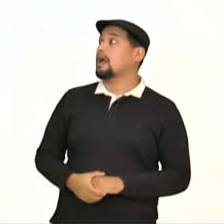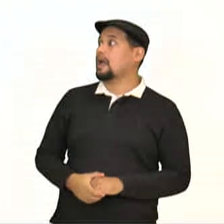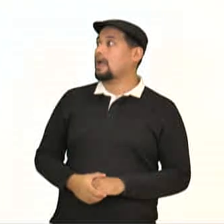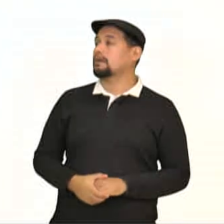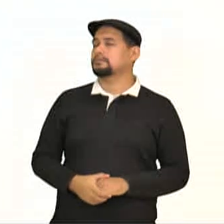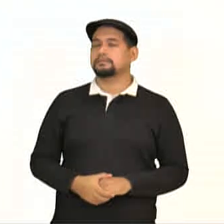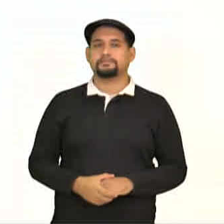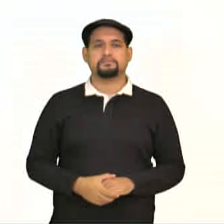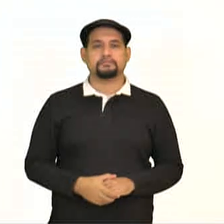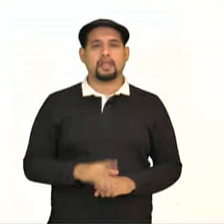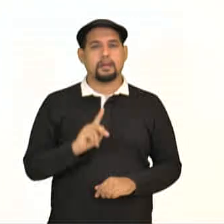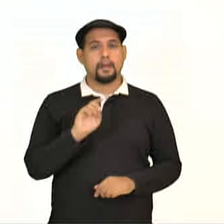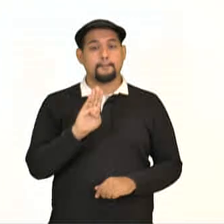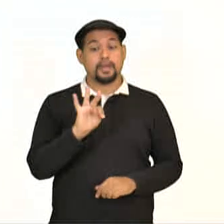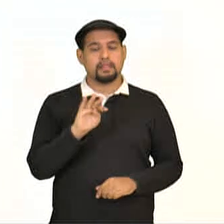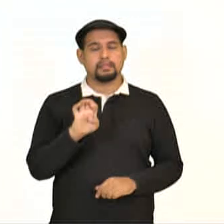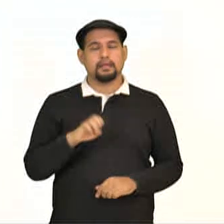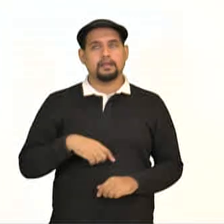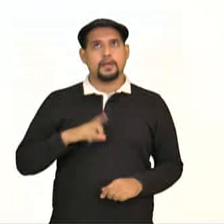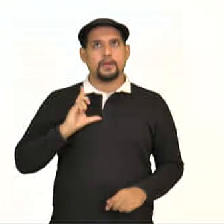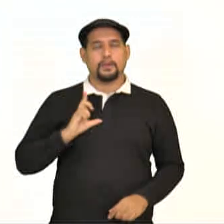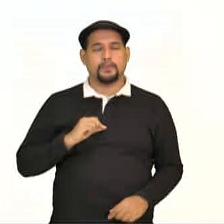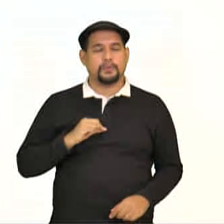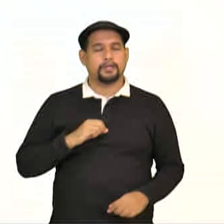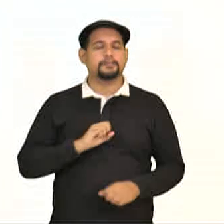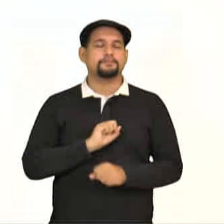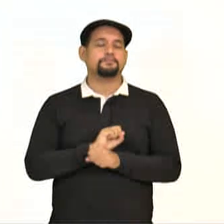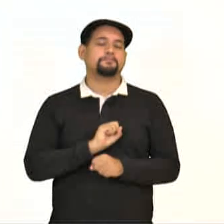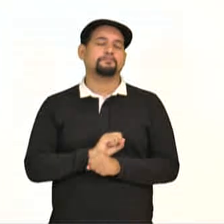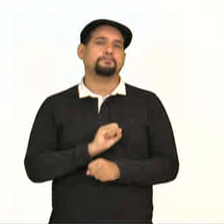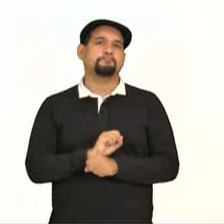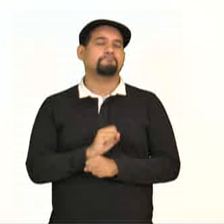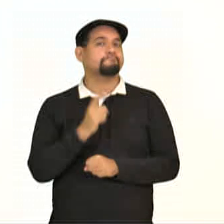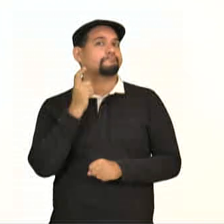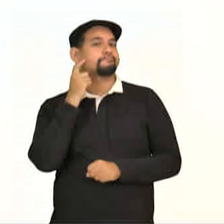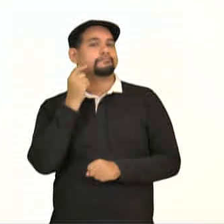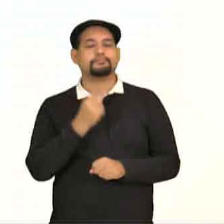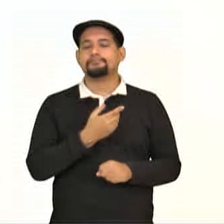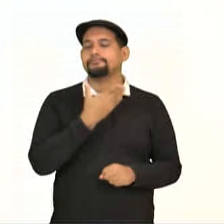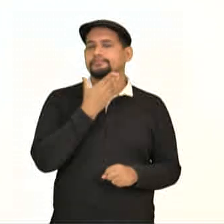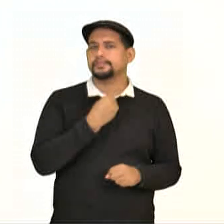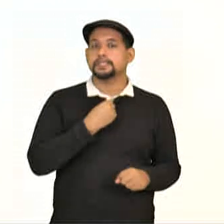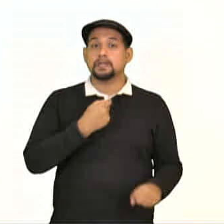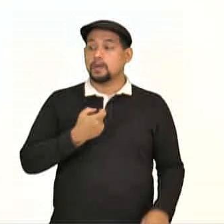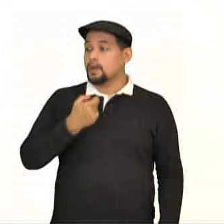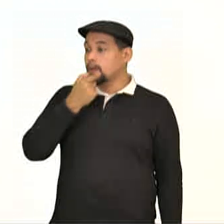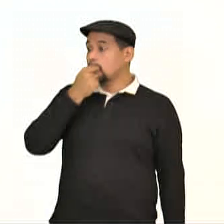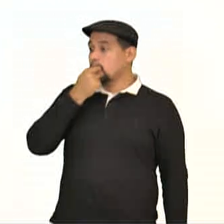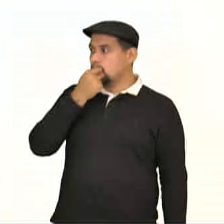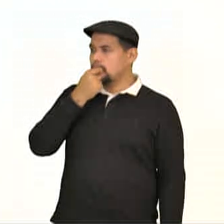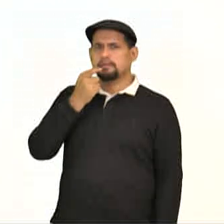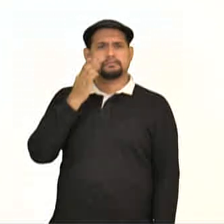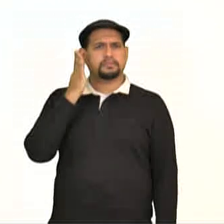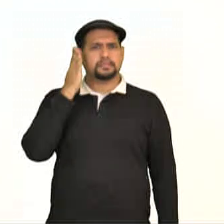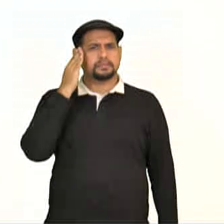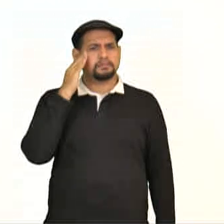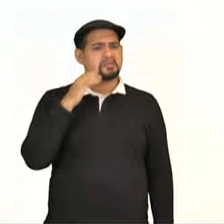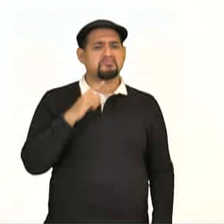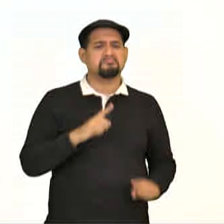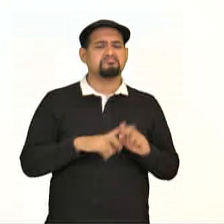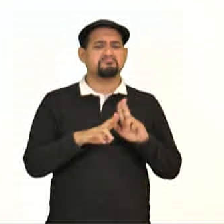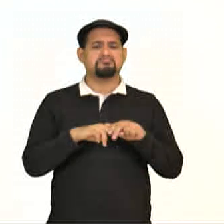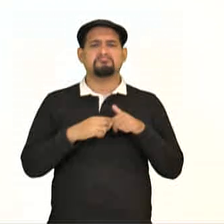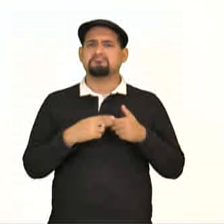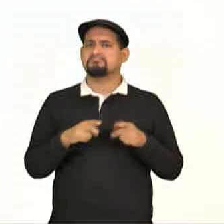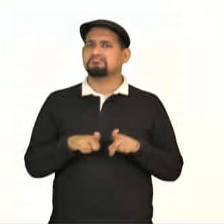Beth sentiu-se aliviada. Por alguns instantes, a ideia de um homem que apitava, sabia-se lá por que